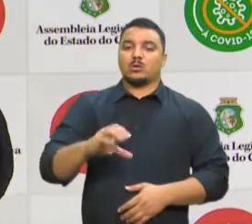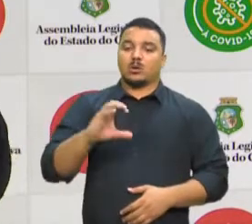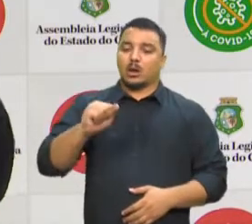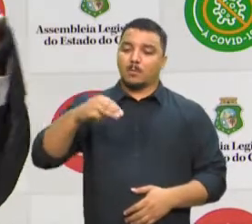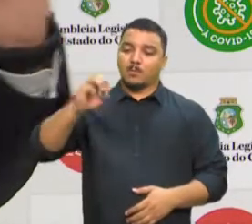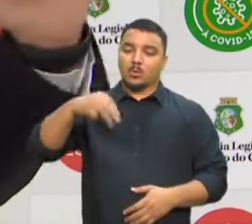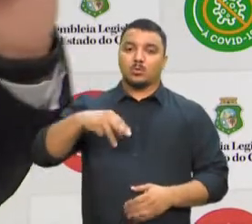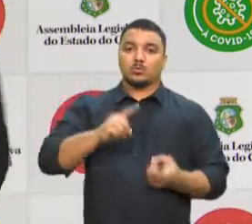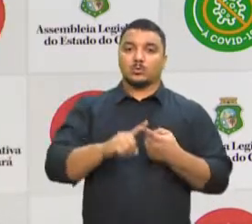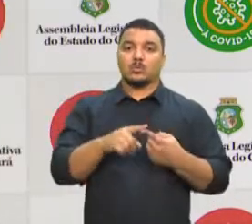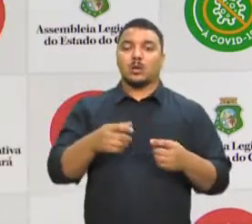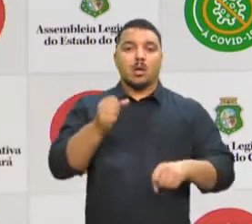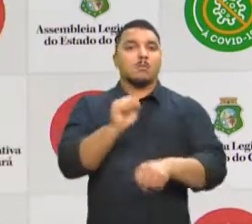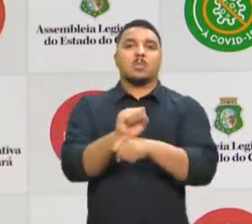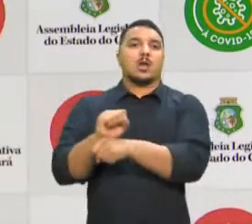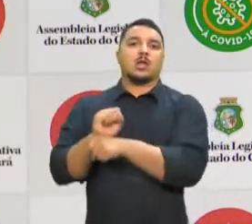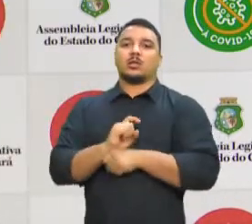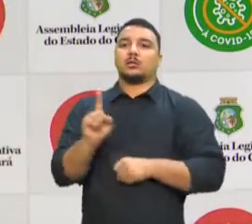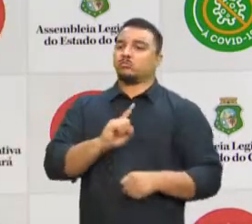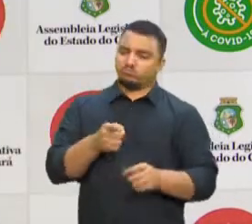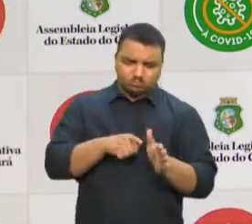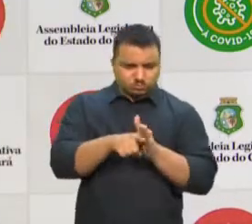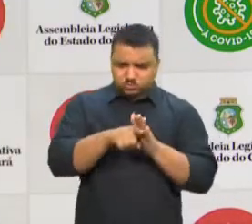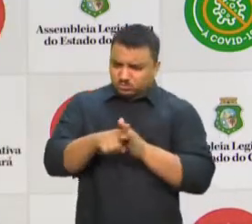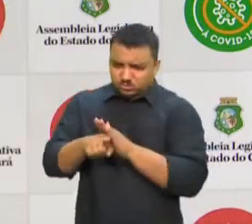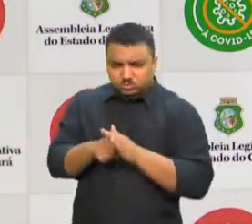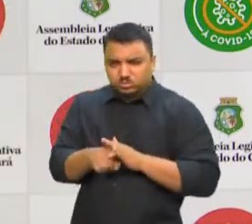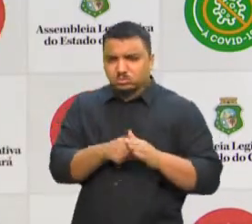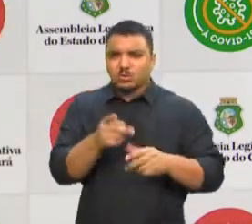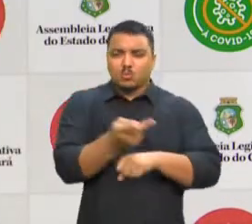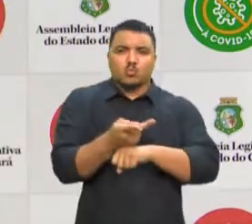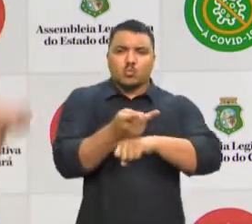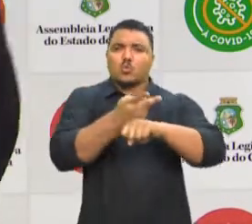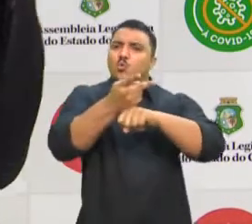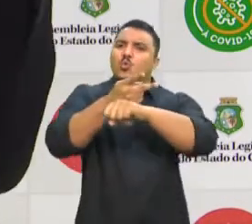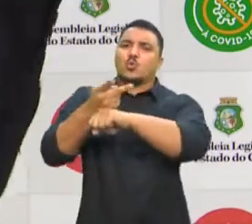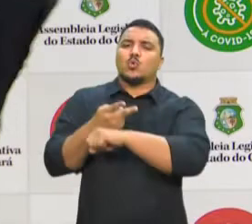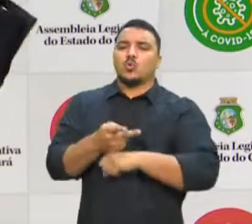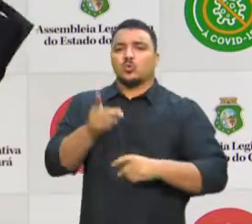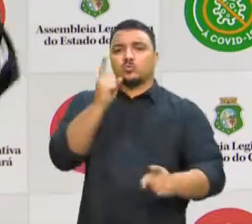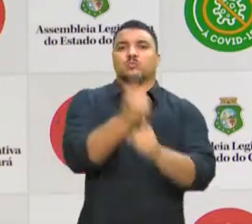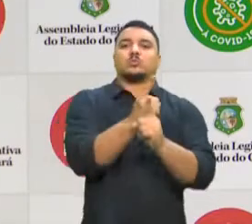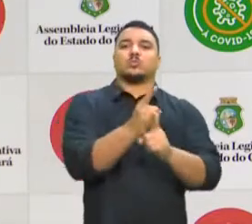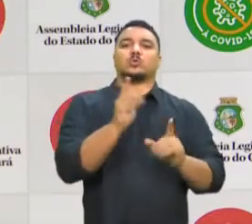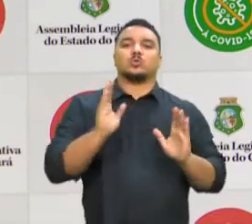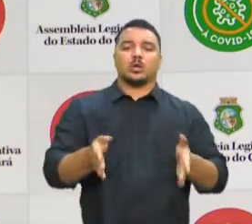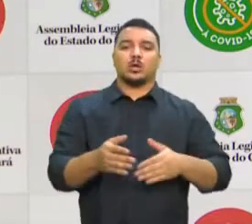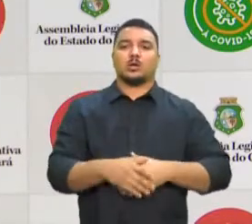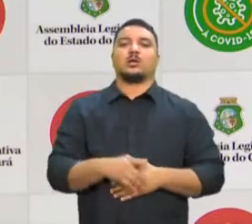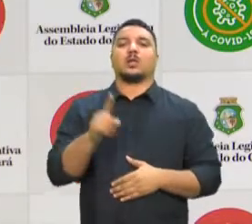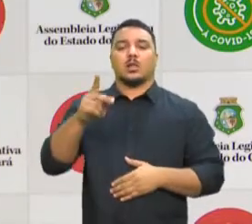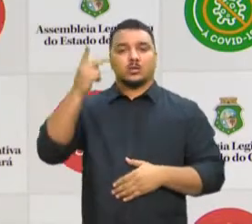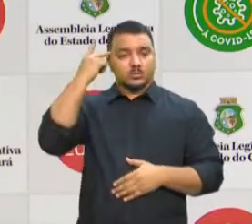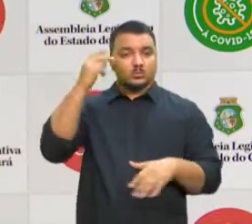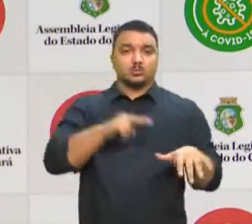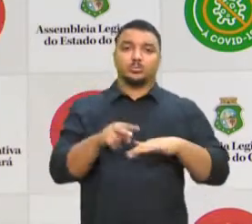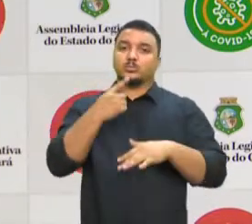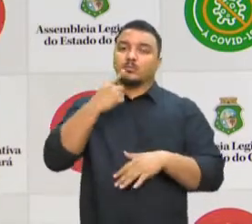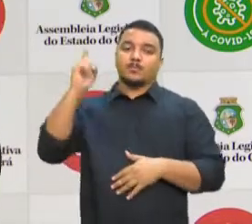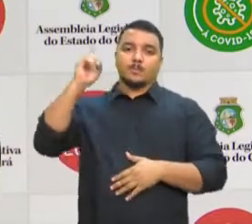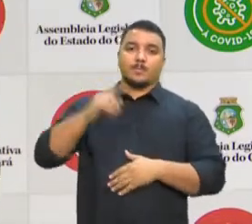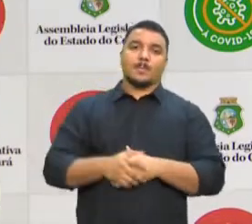houve paralisação, não houve interrupção nas investigações e o bandido foi preso agora, essa semana, em São